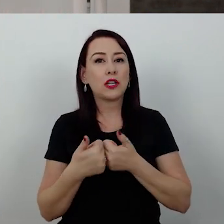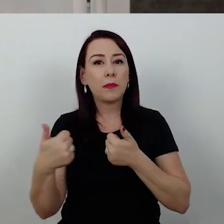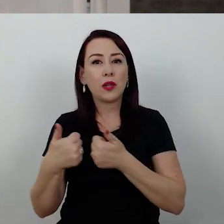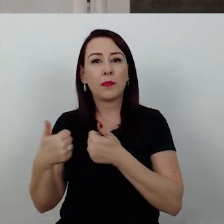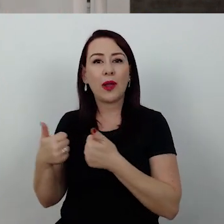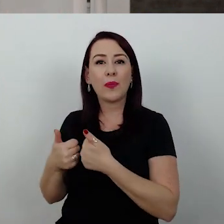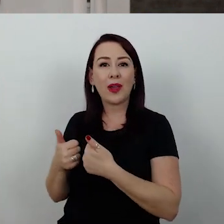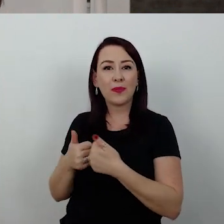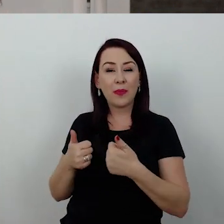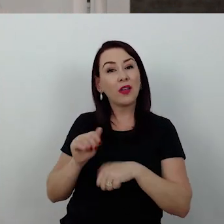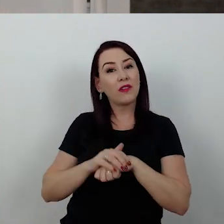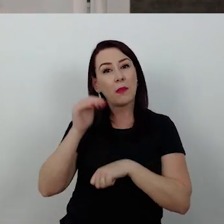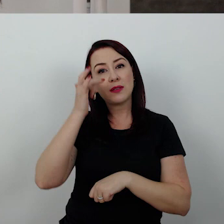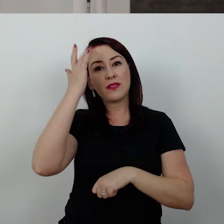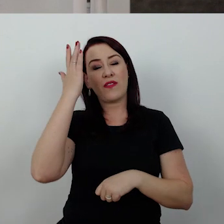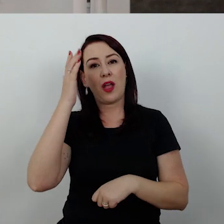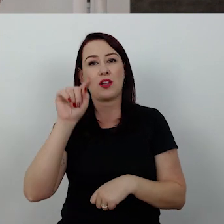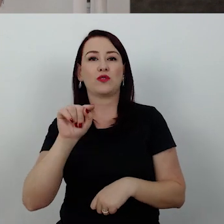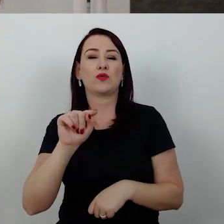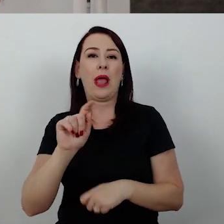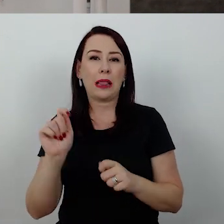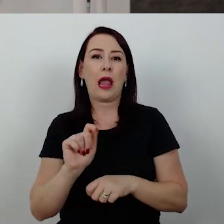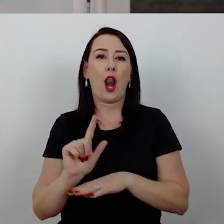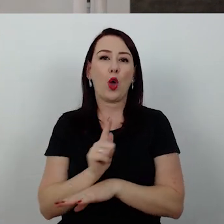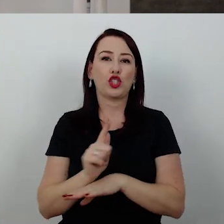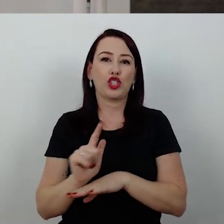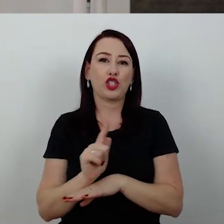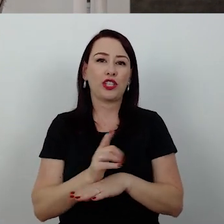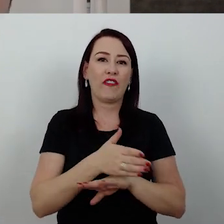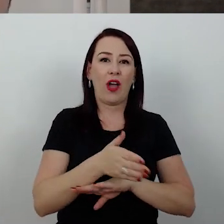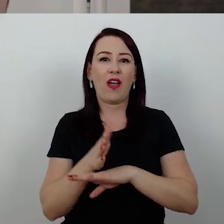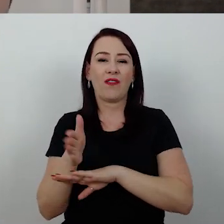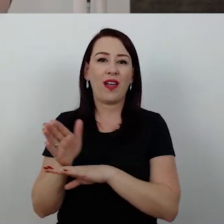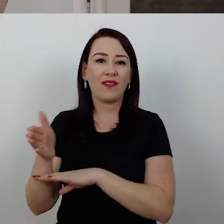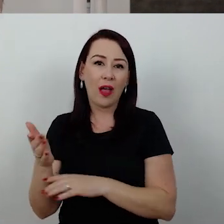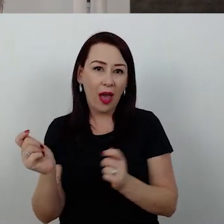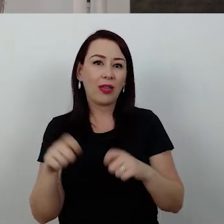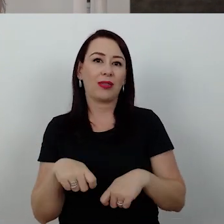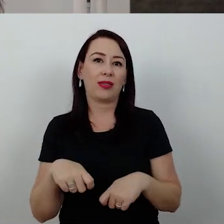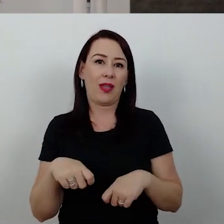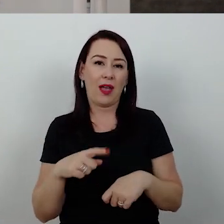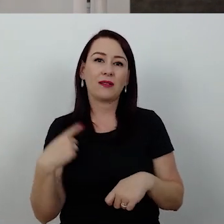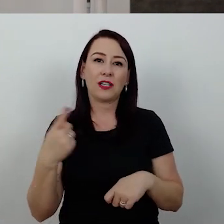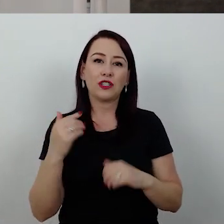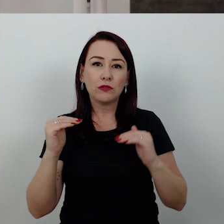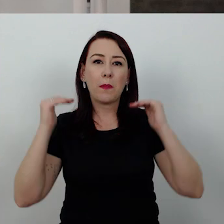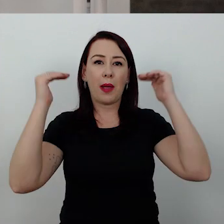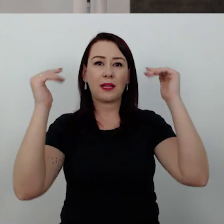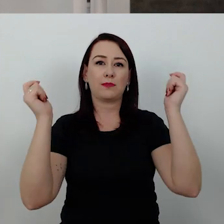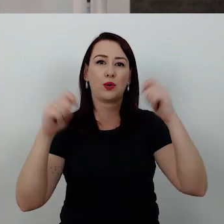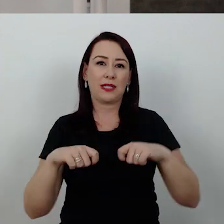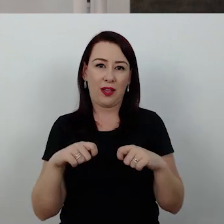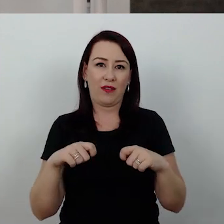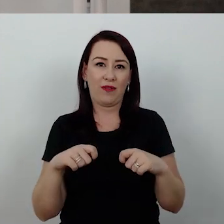próximas que facilita a logística é viável, mas que você consegue ter essa ampliação de possibilidades,